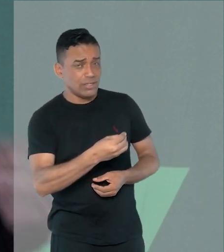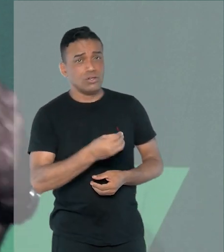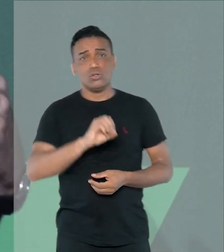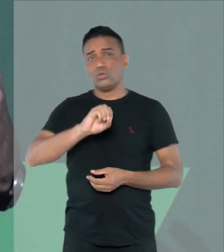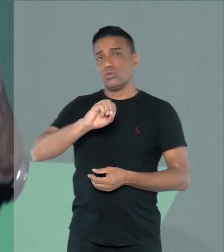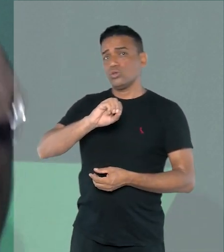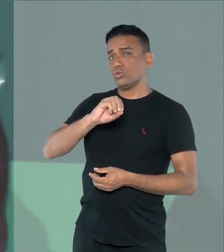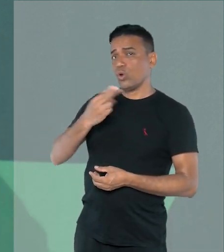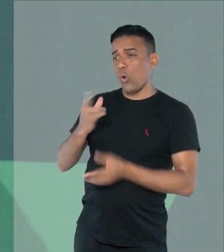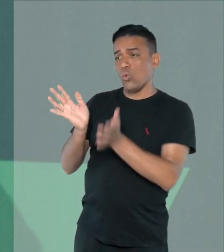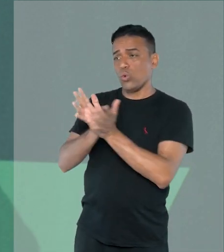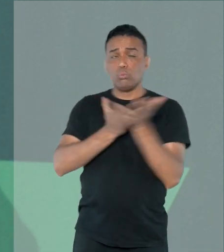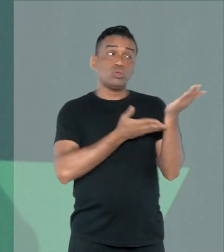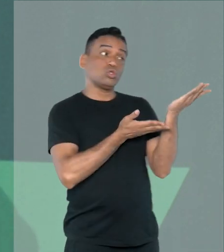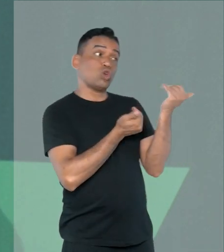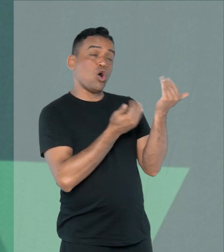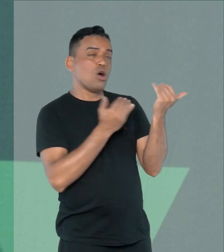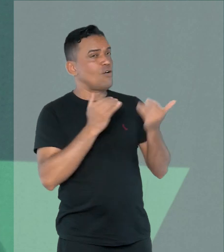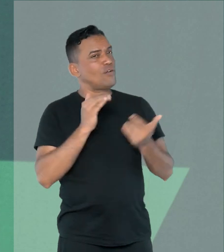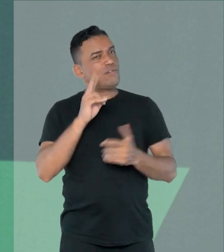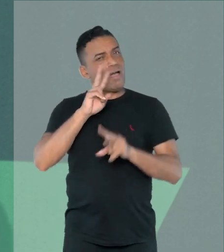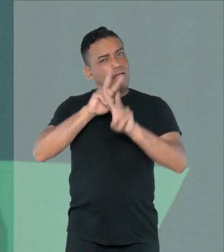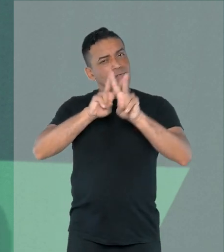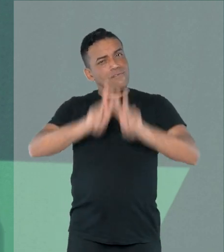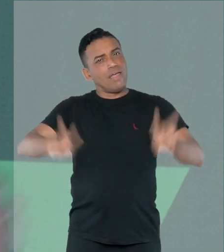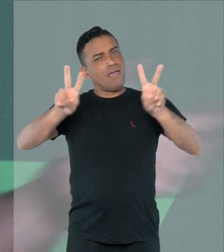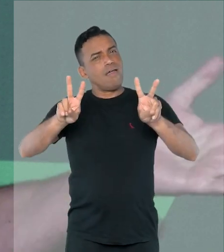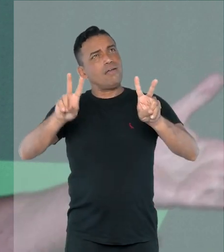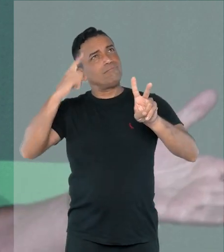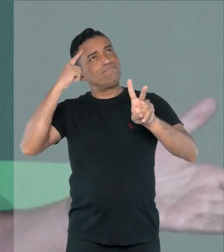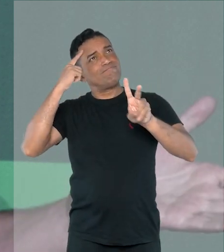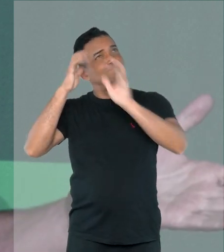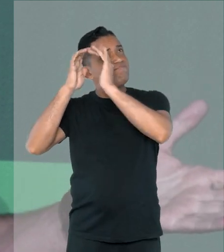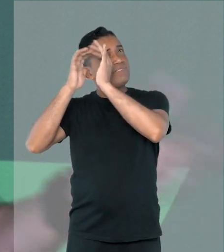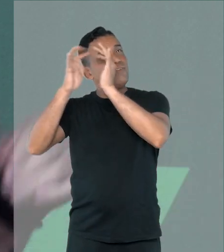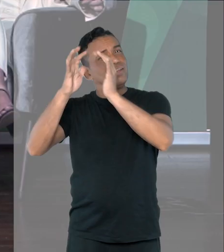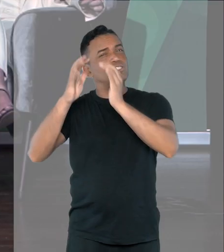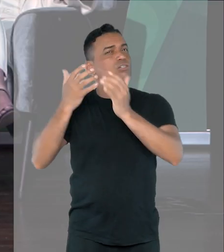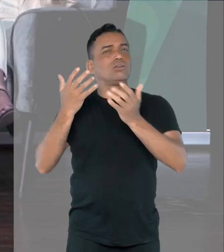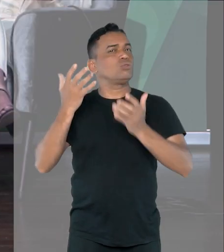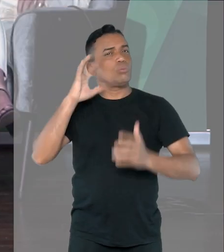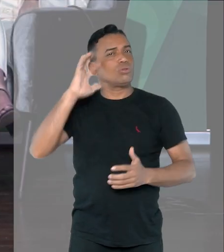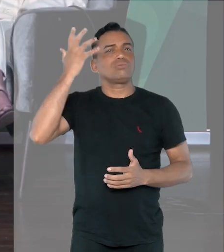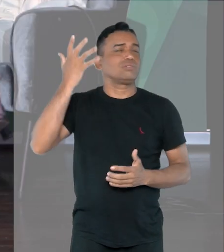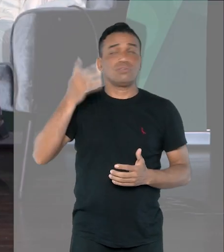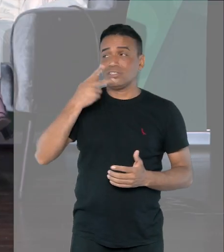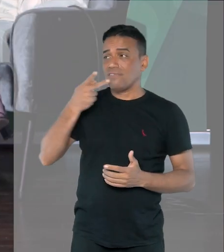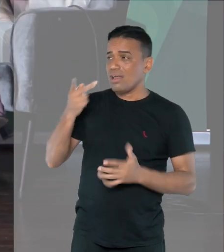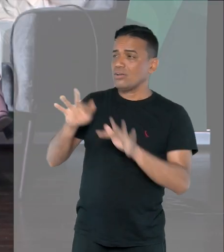vão poder olhar e refletir sobre o que está acontecendo, como você faz tão bem em relação à família